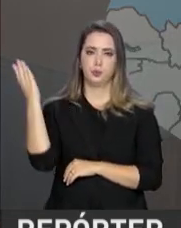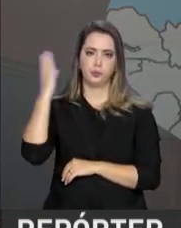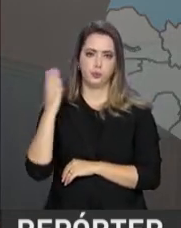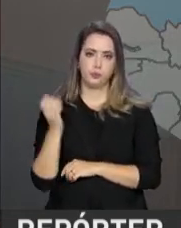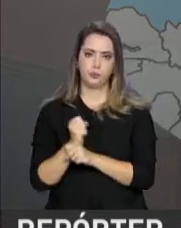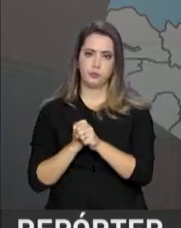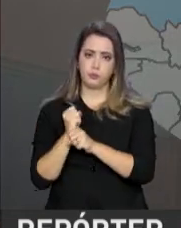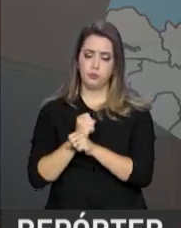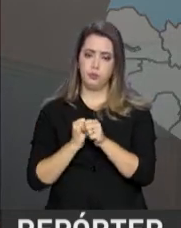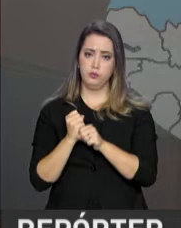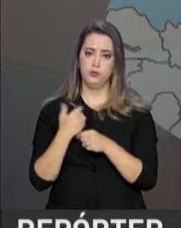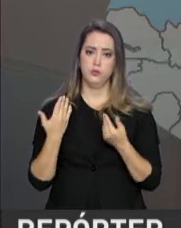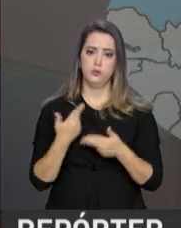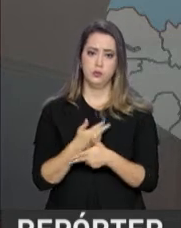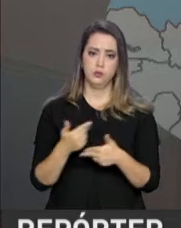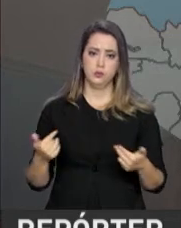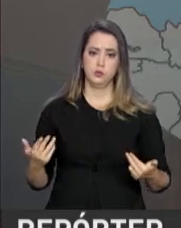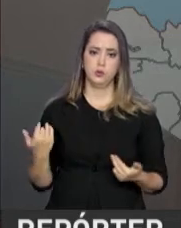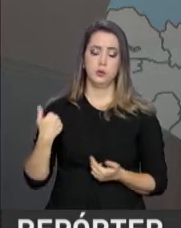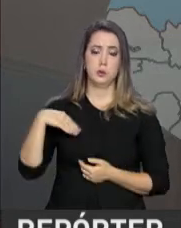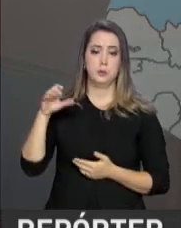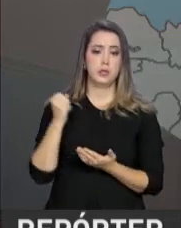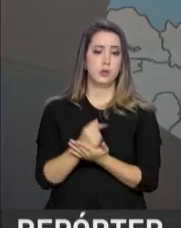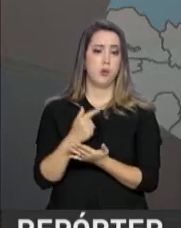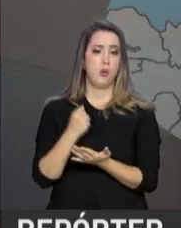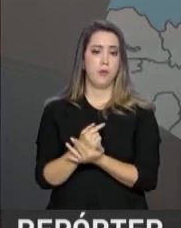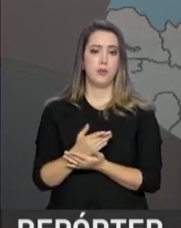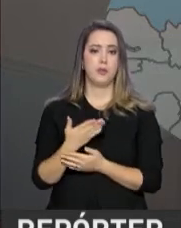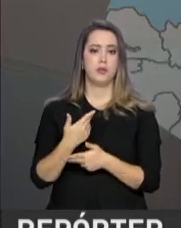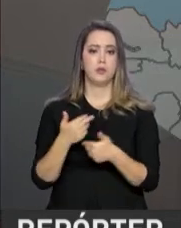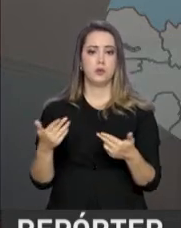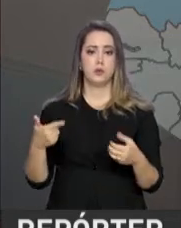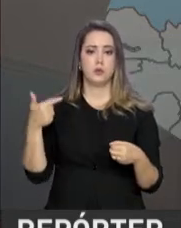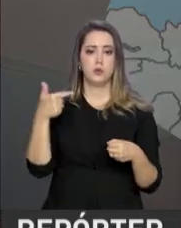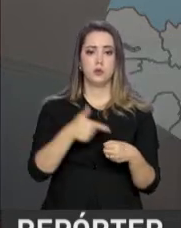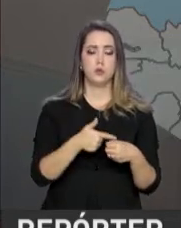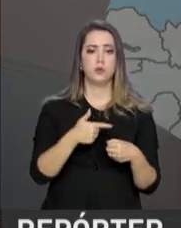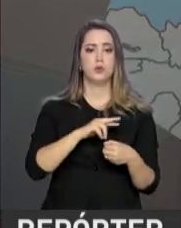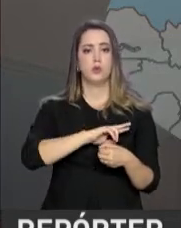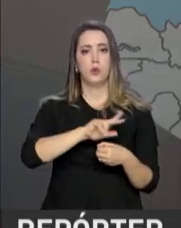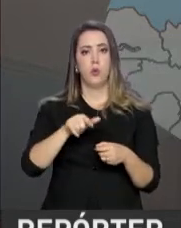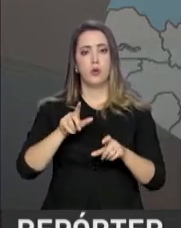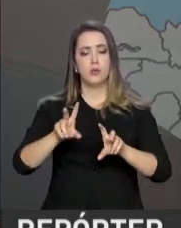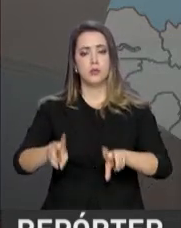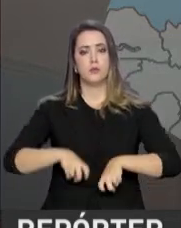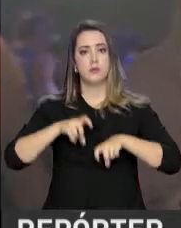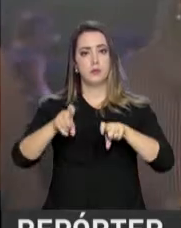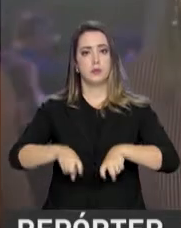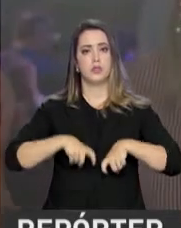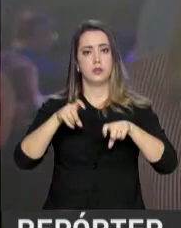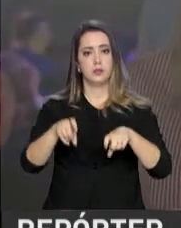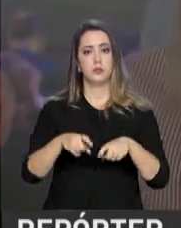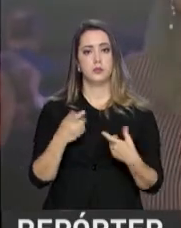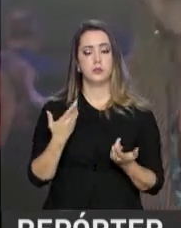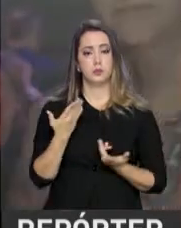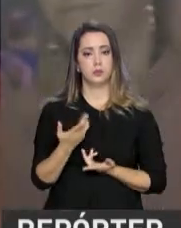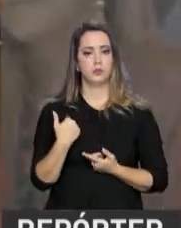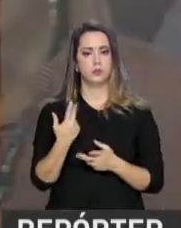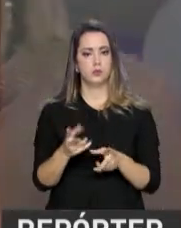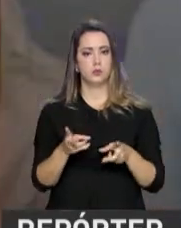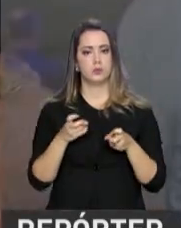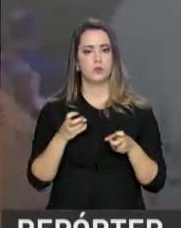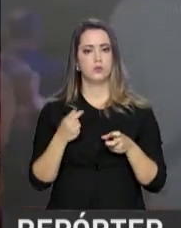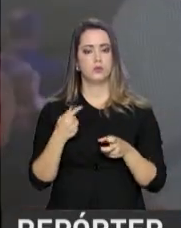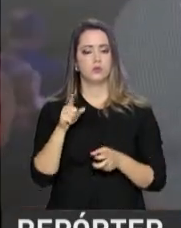os produtos que o brasil mais contra os países árabes são combustíveis e fertilizantes por exemplo percebe que tem um potencial